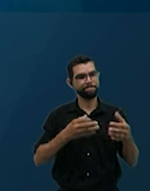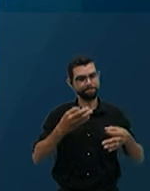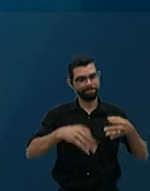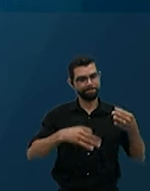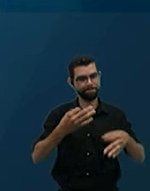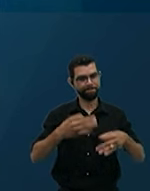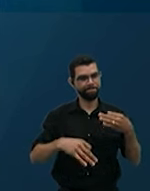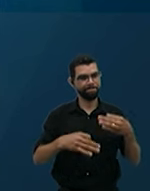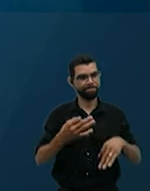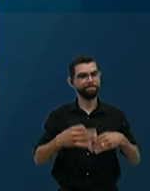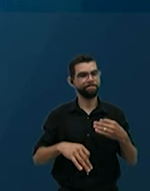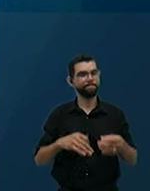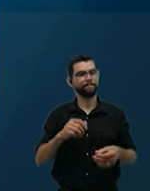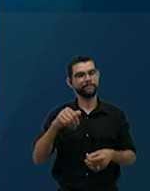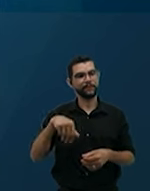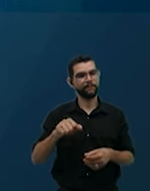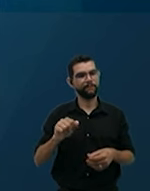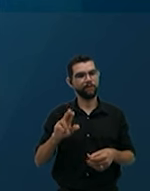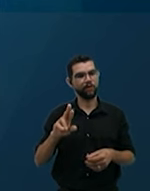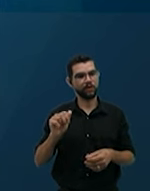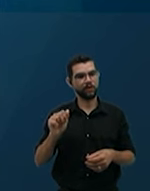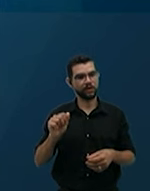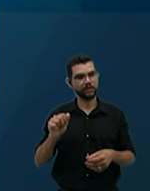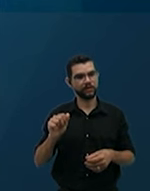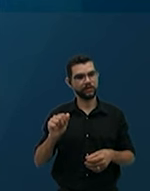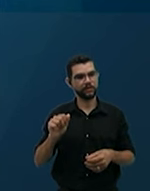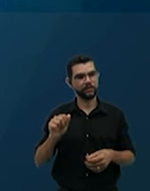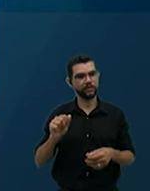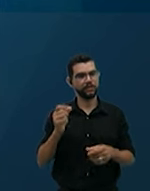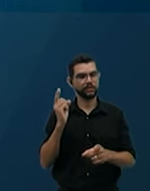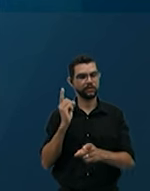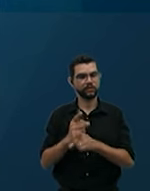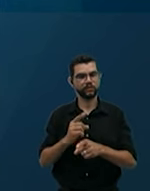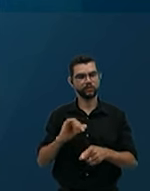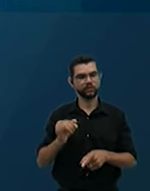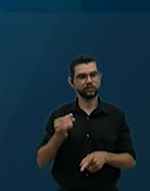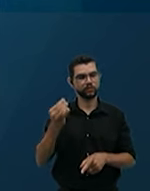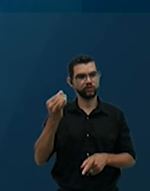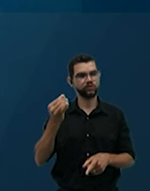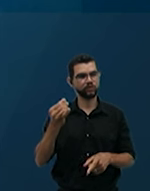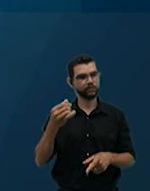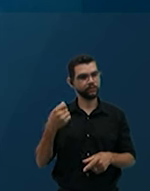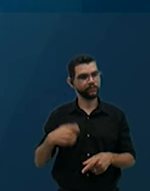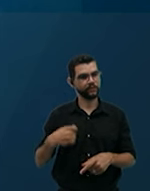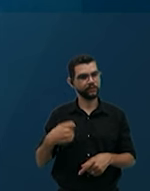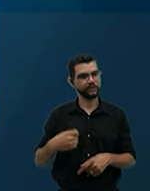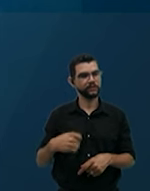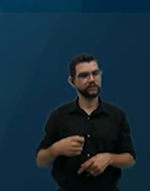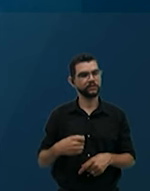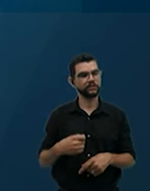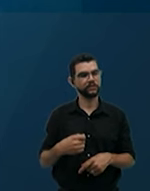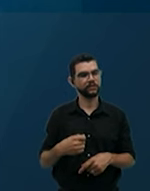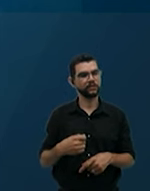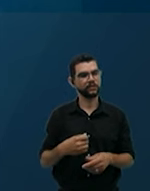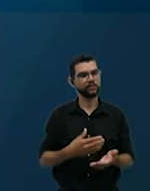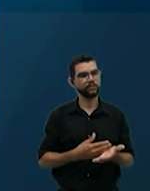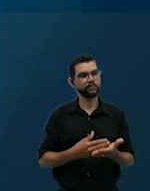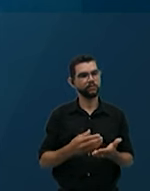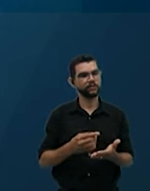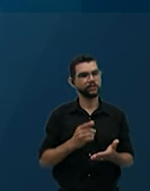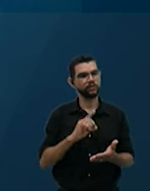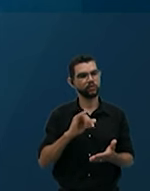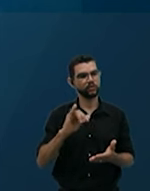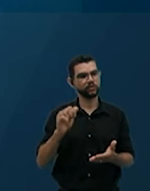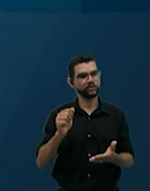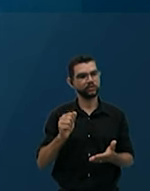que justifica a incidência dos juros existe, então, e por isso, desde a data em que o ato ilícito foi praticado.